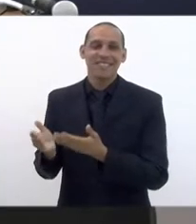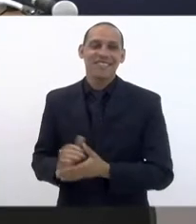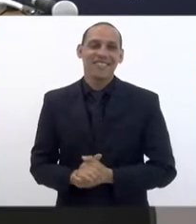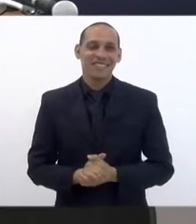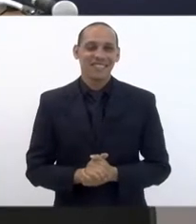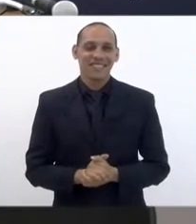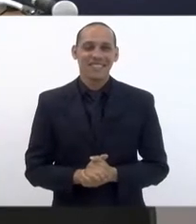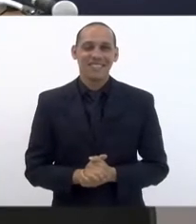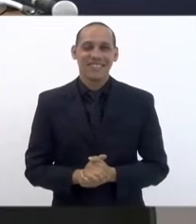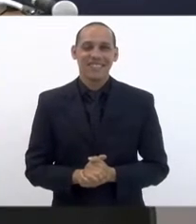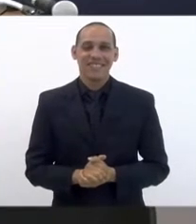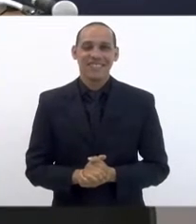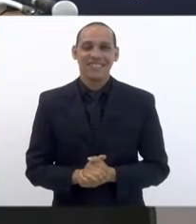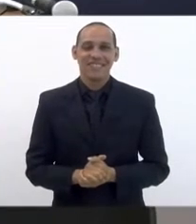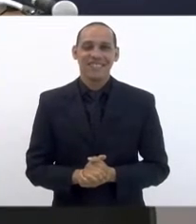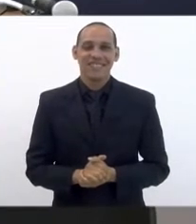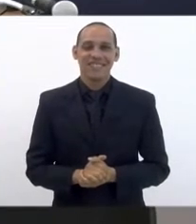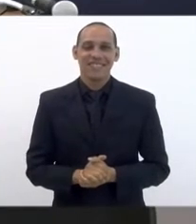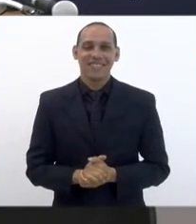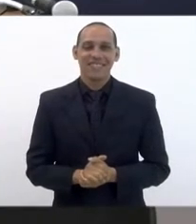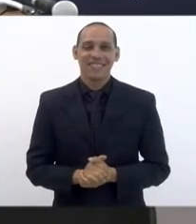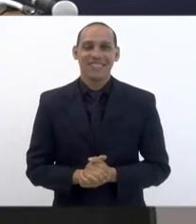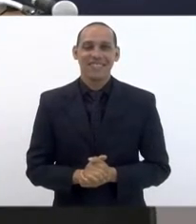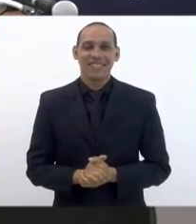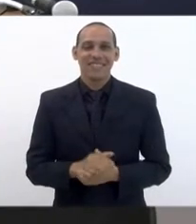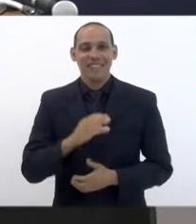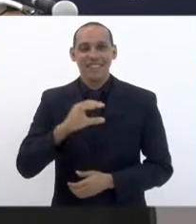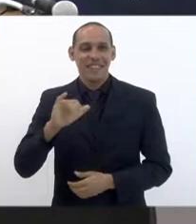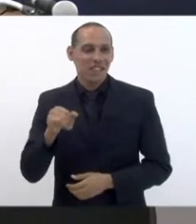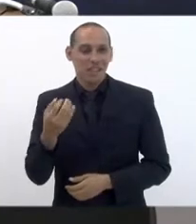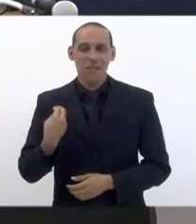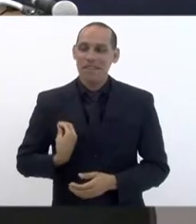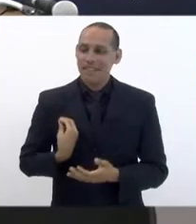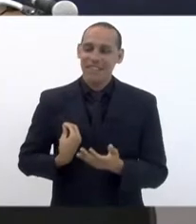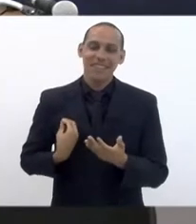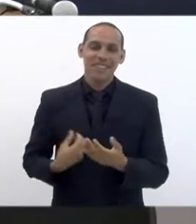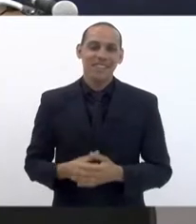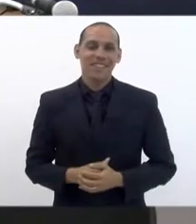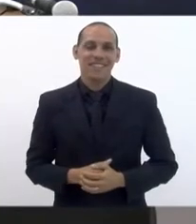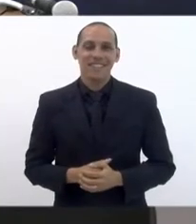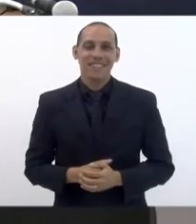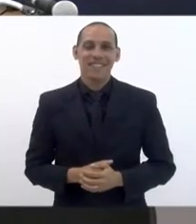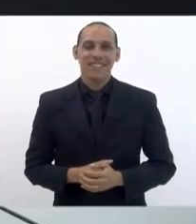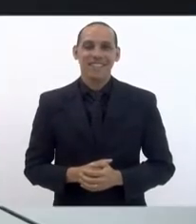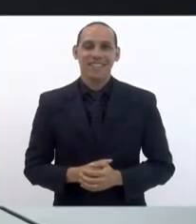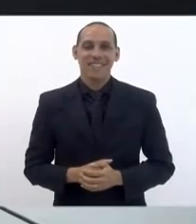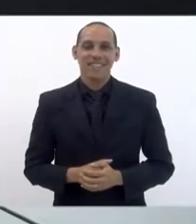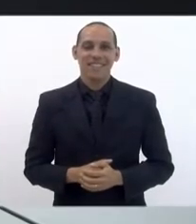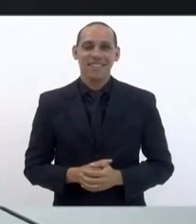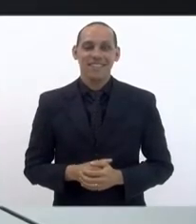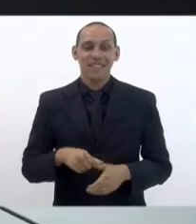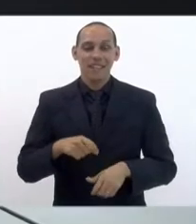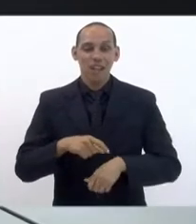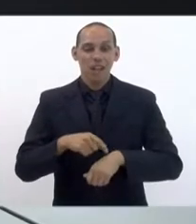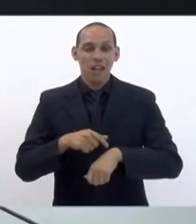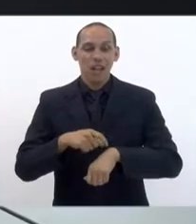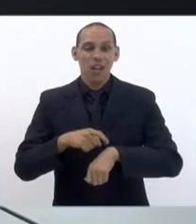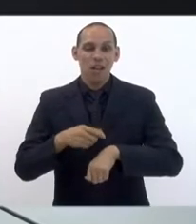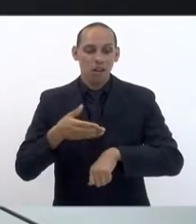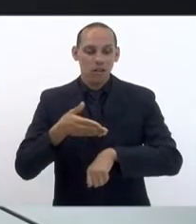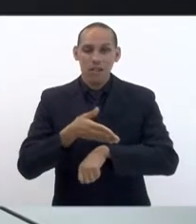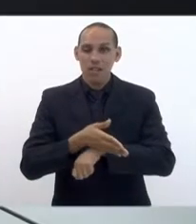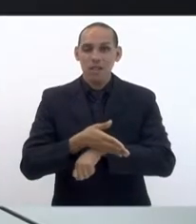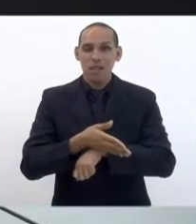né, aqui na nossa CCJ, viu, presidente? Na entrada, eu lhe dei